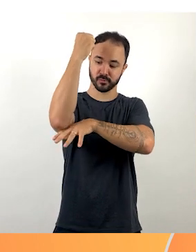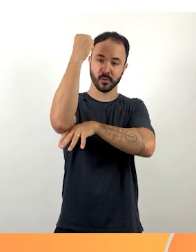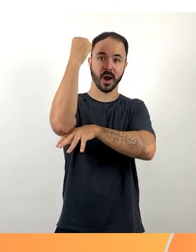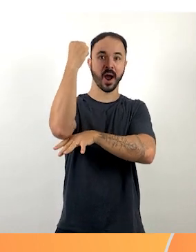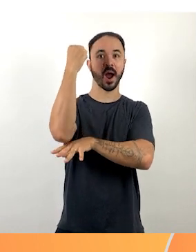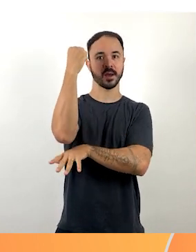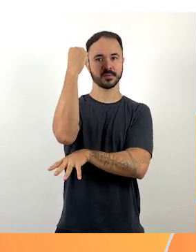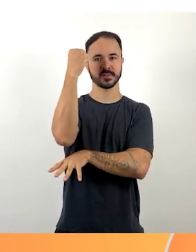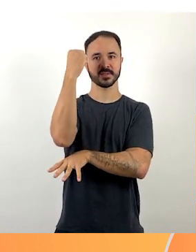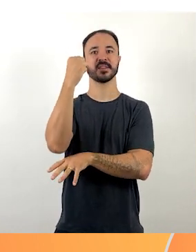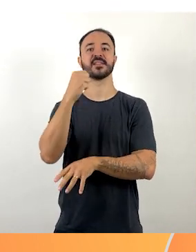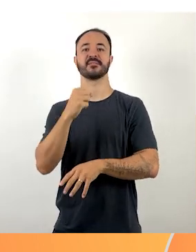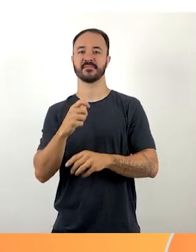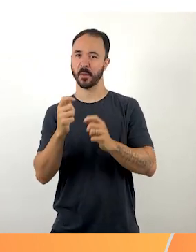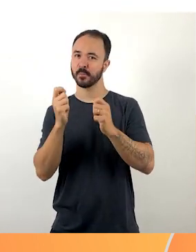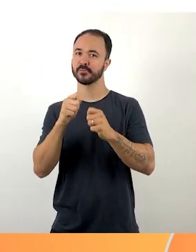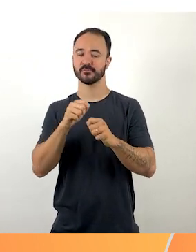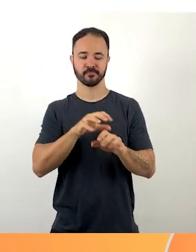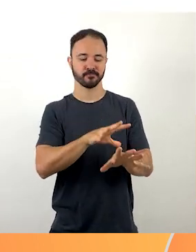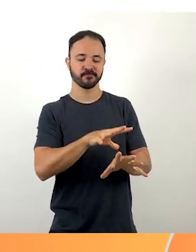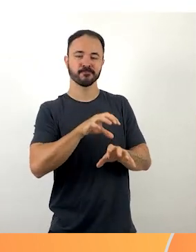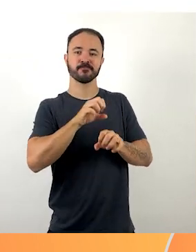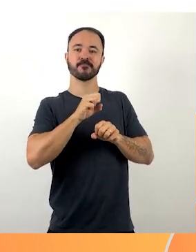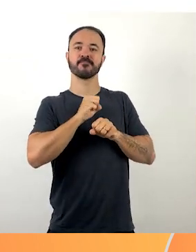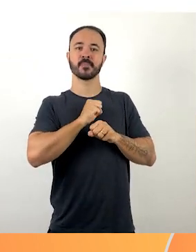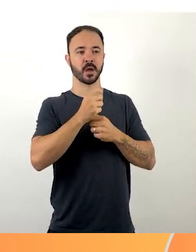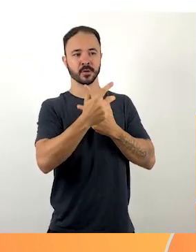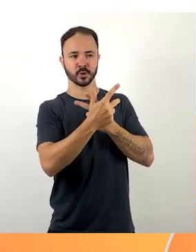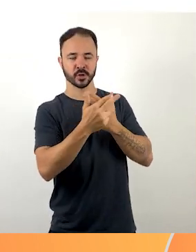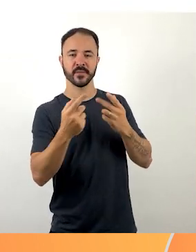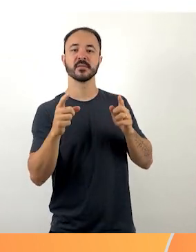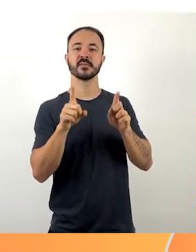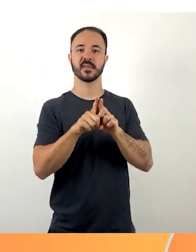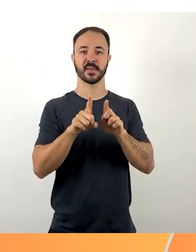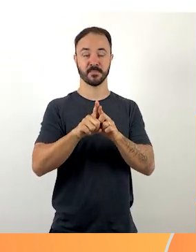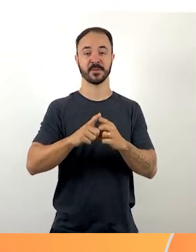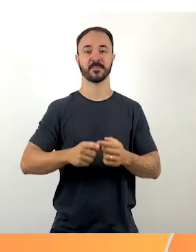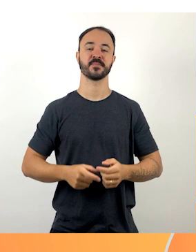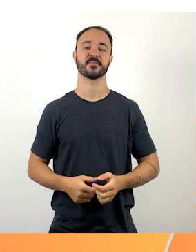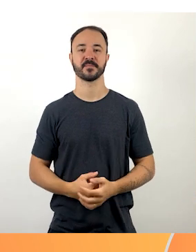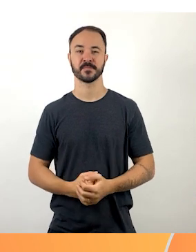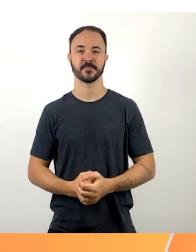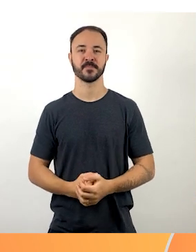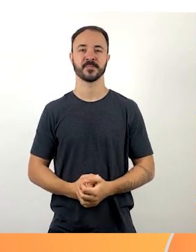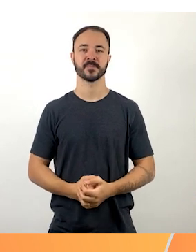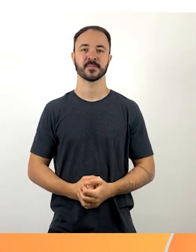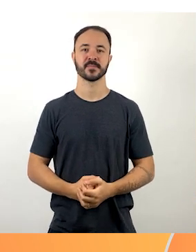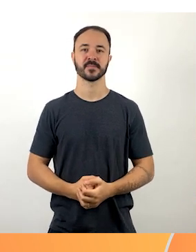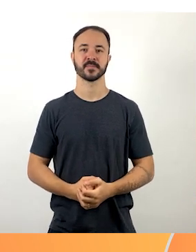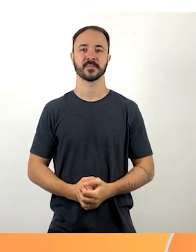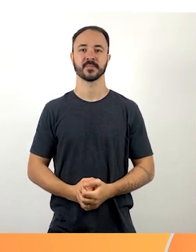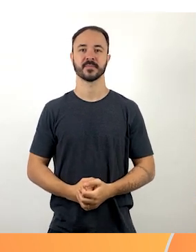feita pelas folhas. E essa absorção ela é auxiliada por essas estruturas chamadas de tricomas.